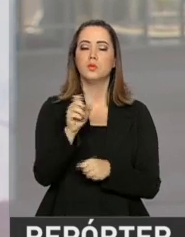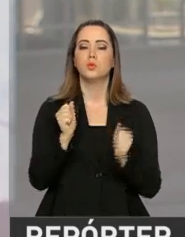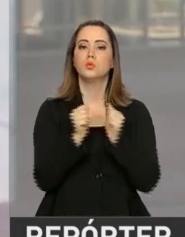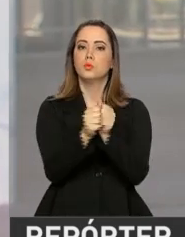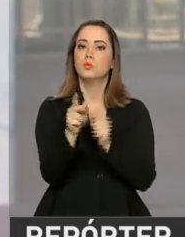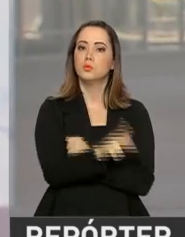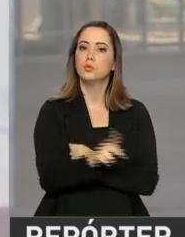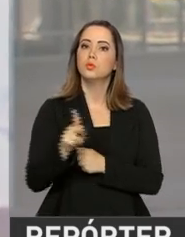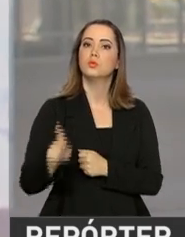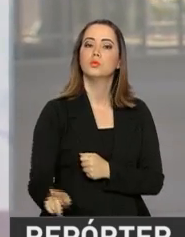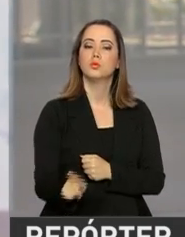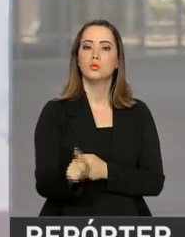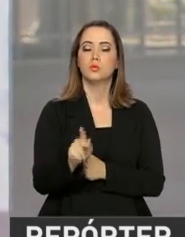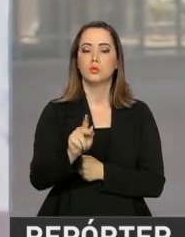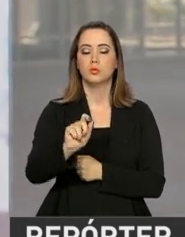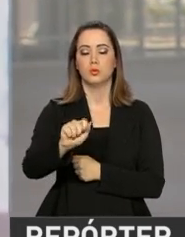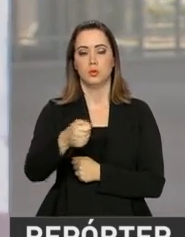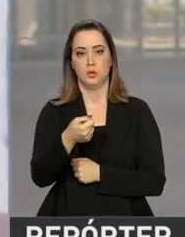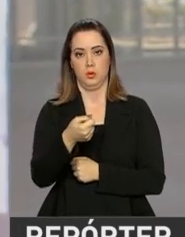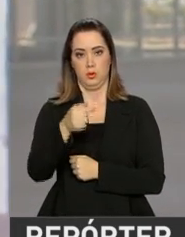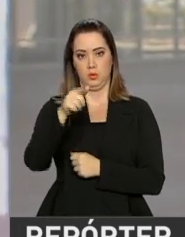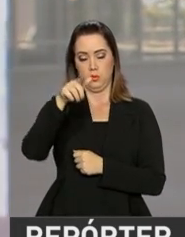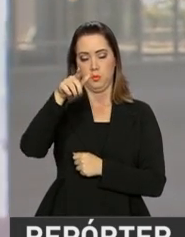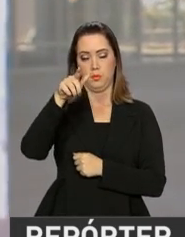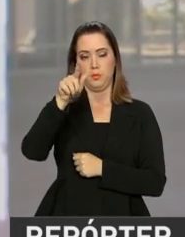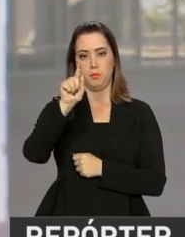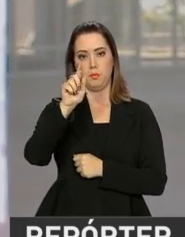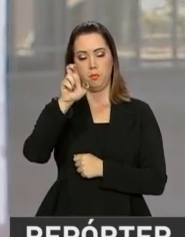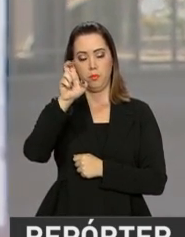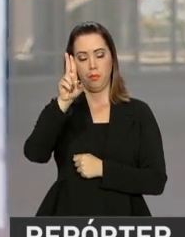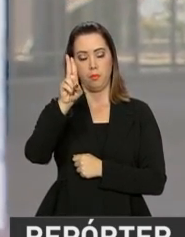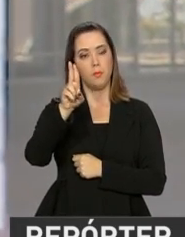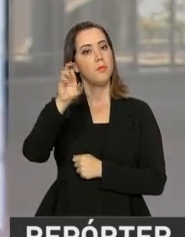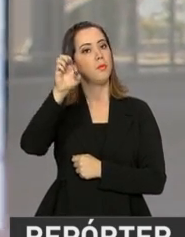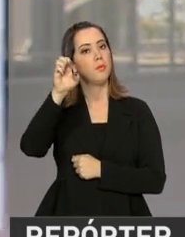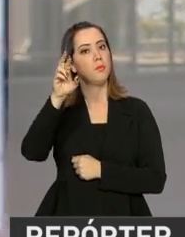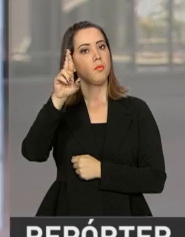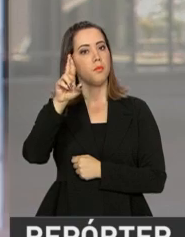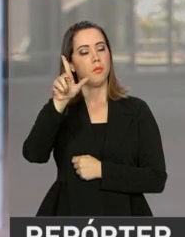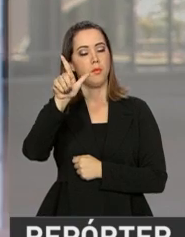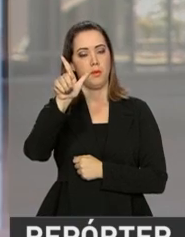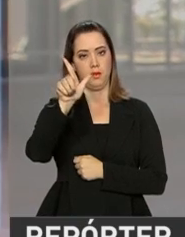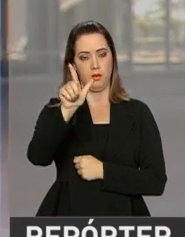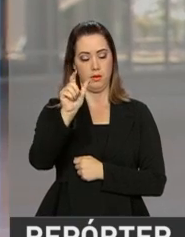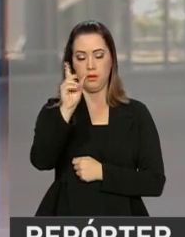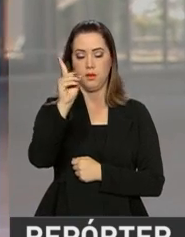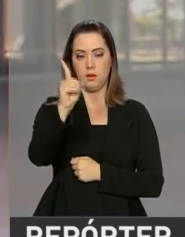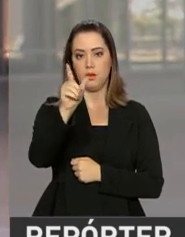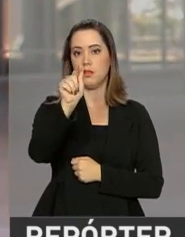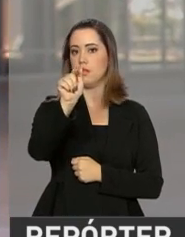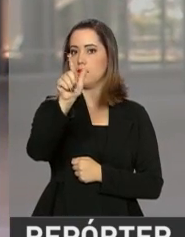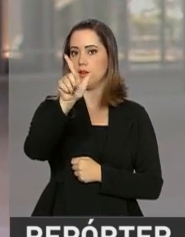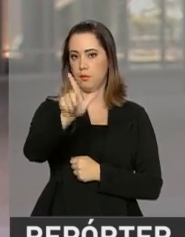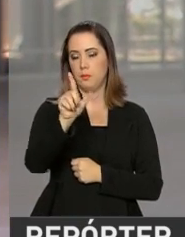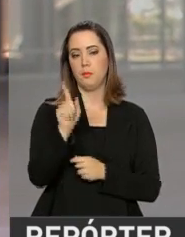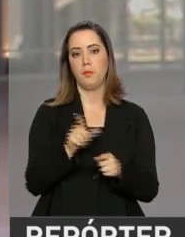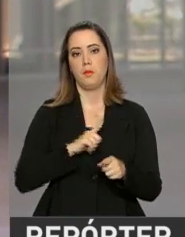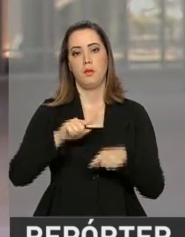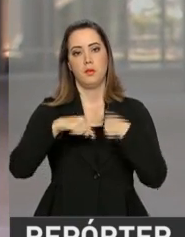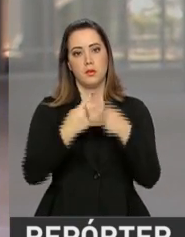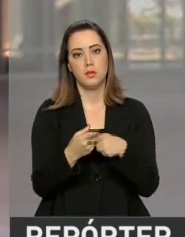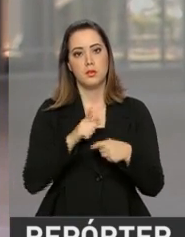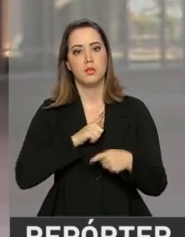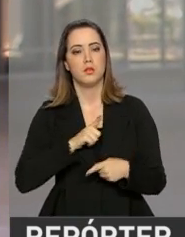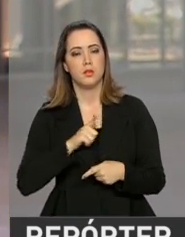do Grupo Gerdau, Jorge Gerdau e Johan Petter. Às 10 horas, ele recebe o presidente executivo da Associação Brasileira